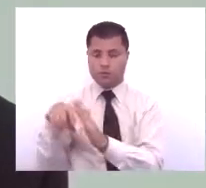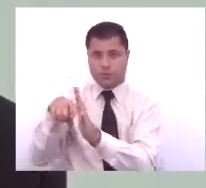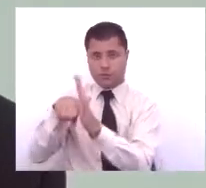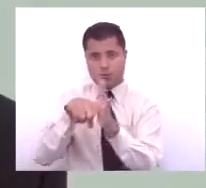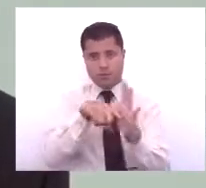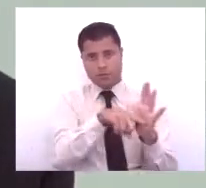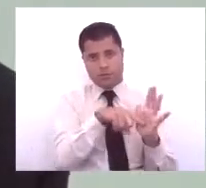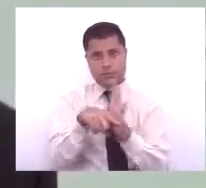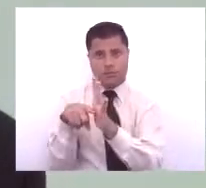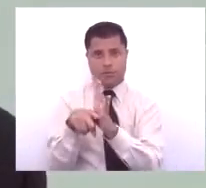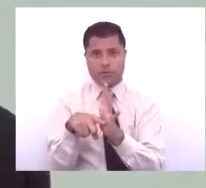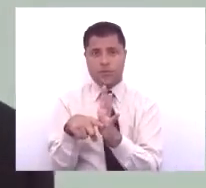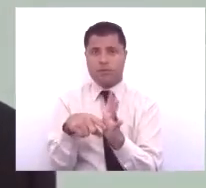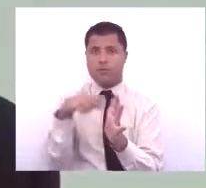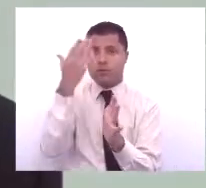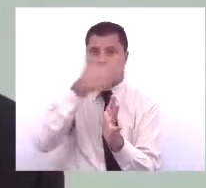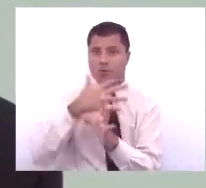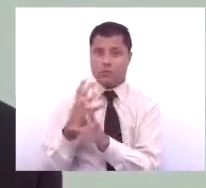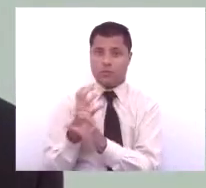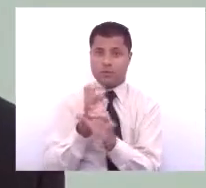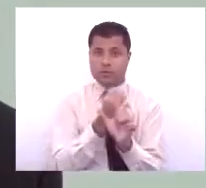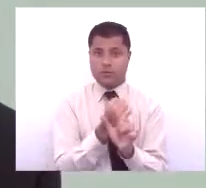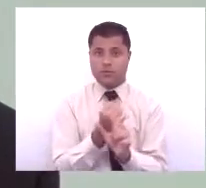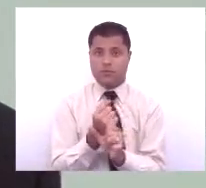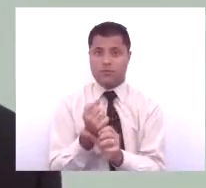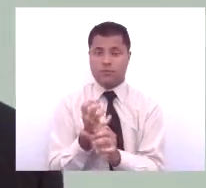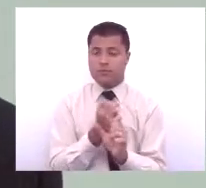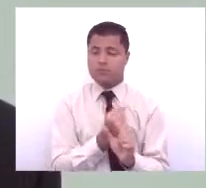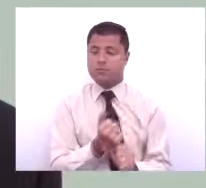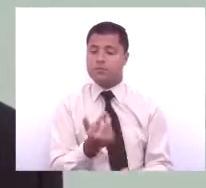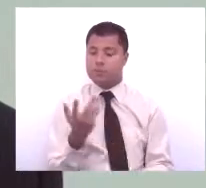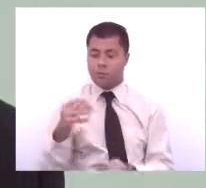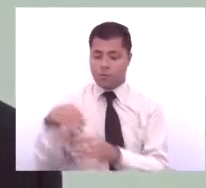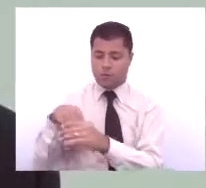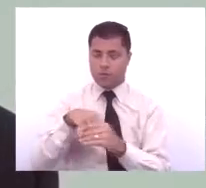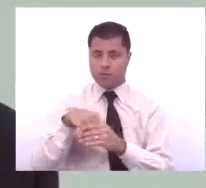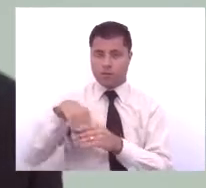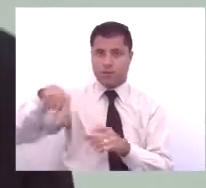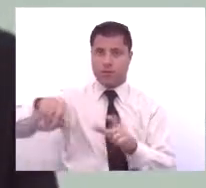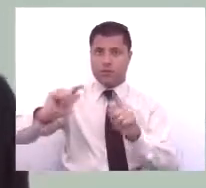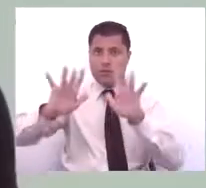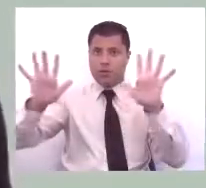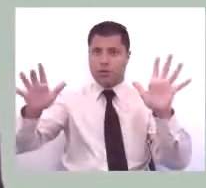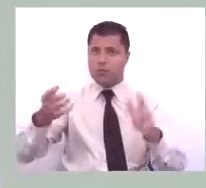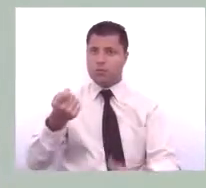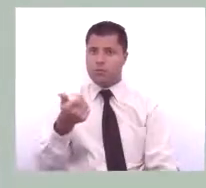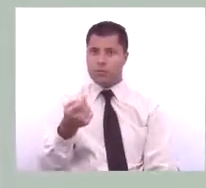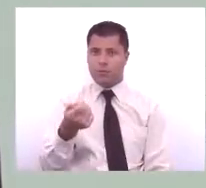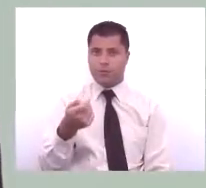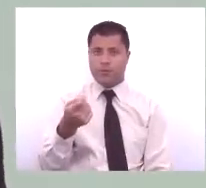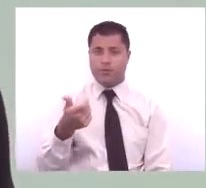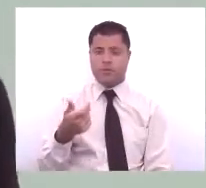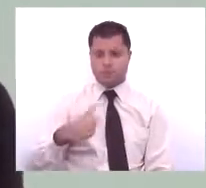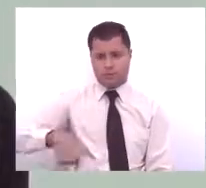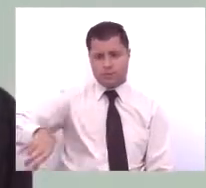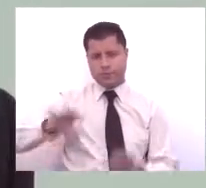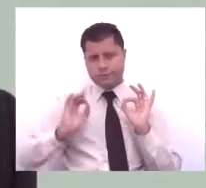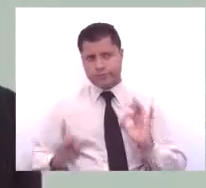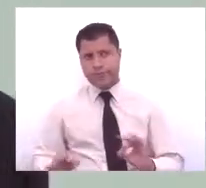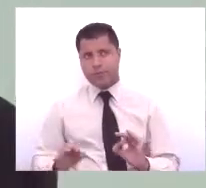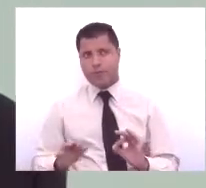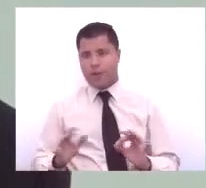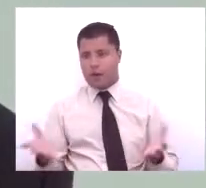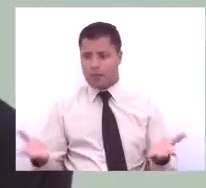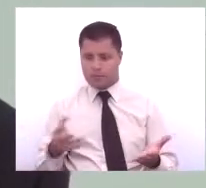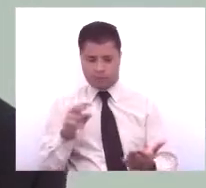que a votação de todos ficaram muito abaixo daquilo que nós confiávamos ou esperávamos.